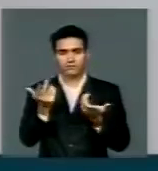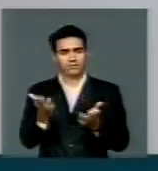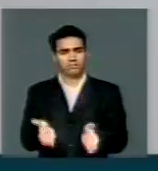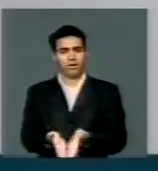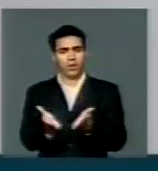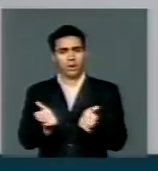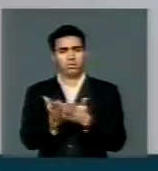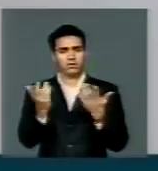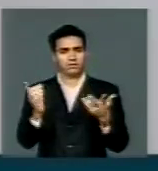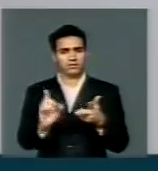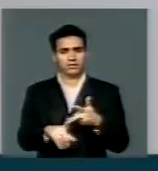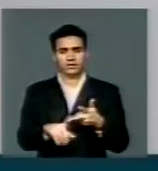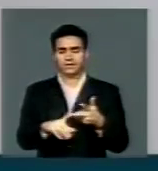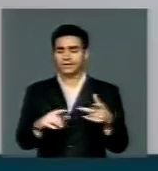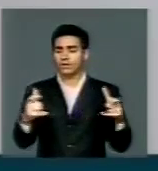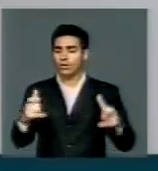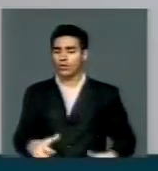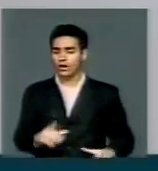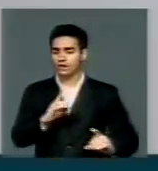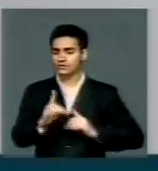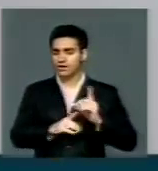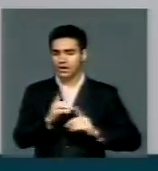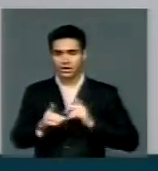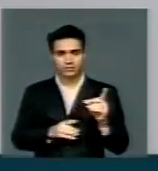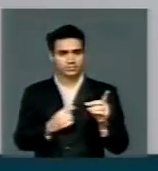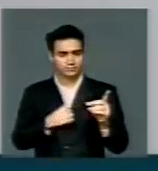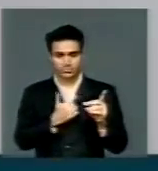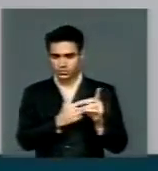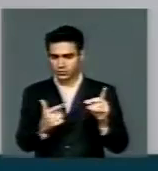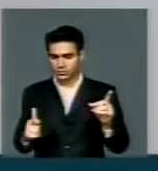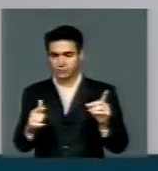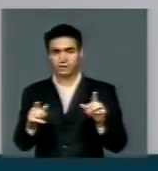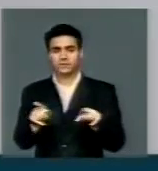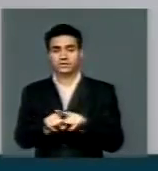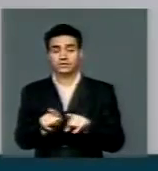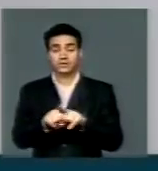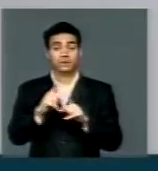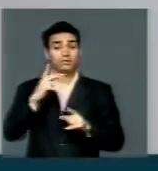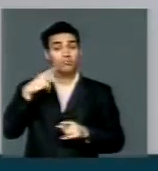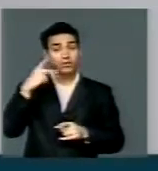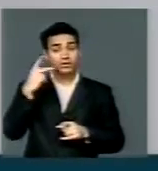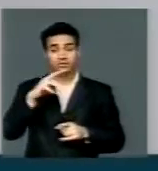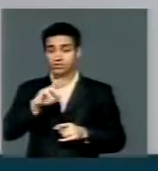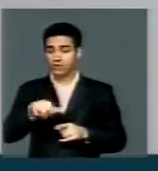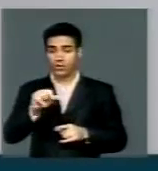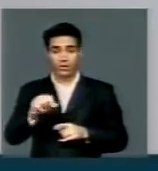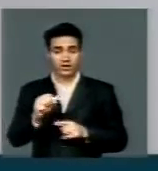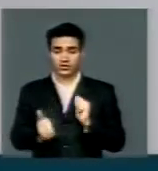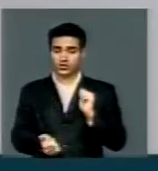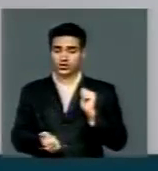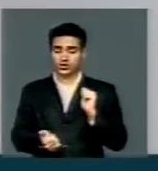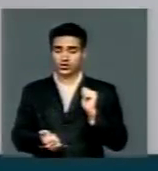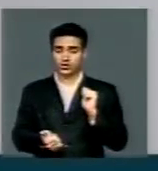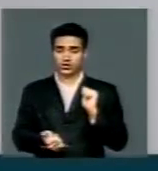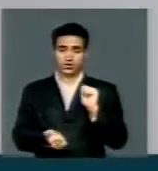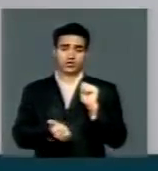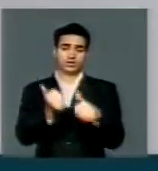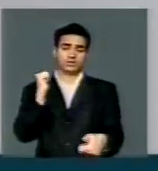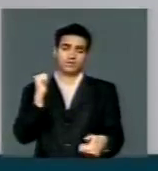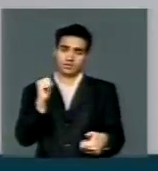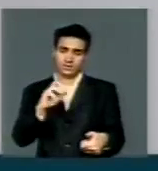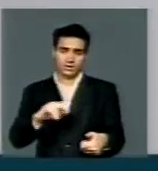os espaços de diálogo estão interditados. Política não é rugby,